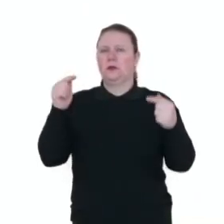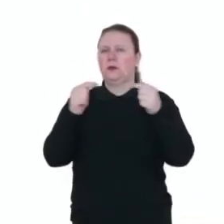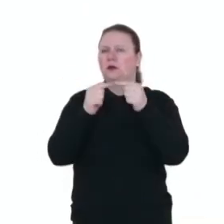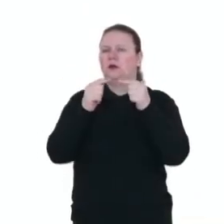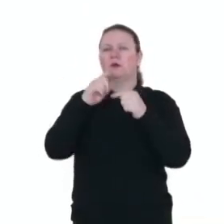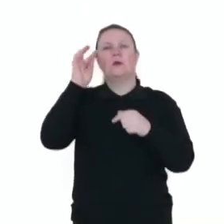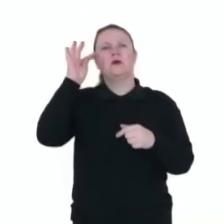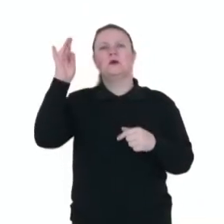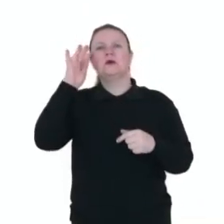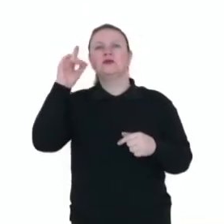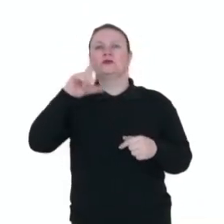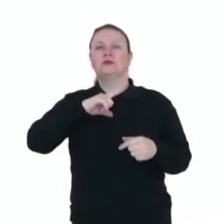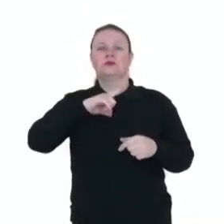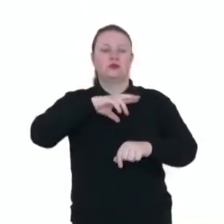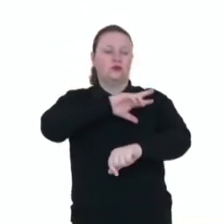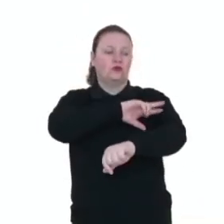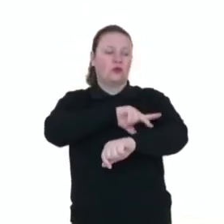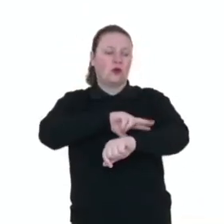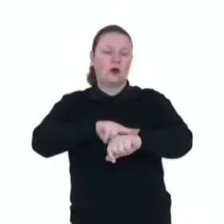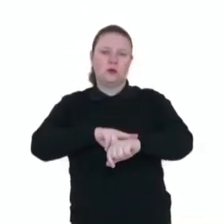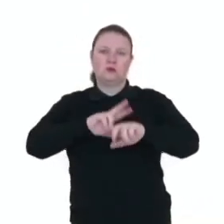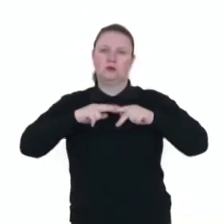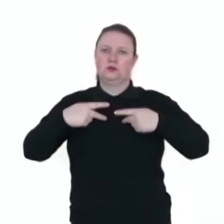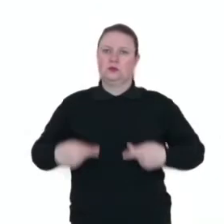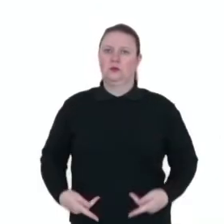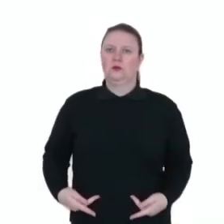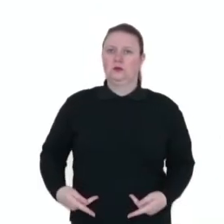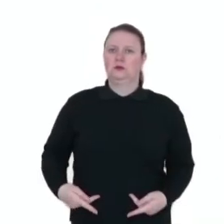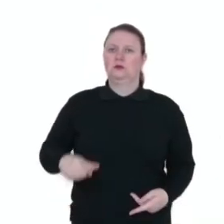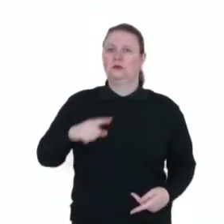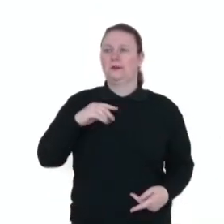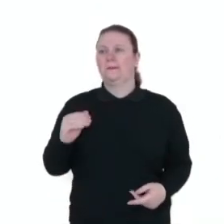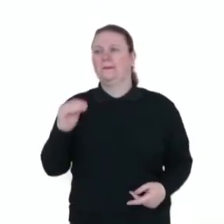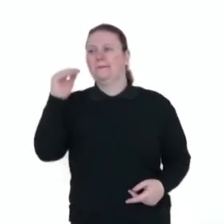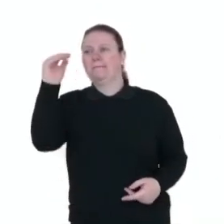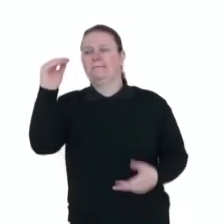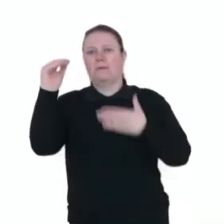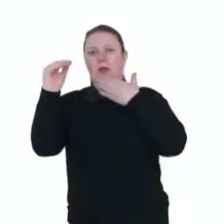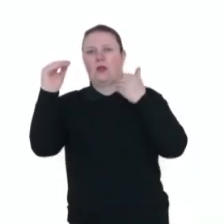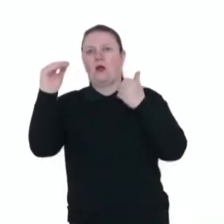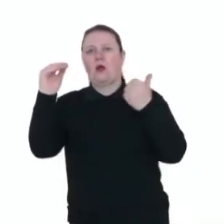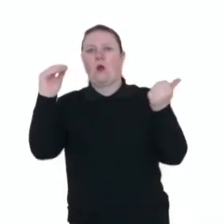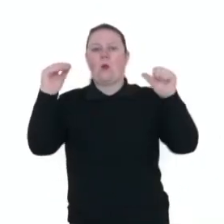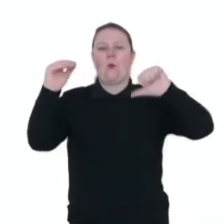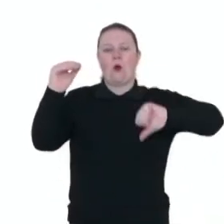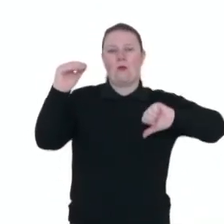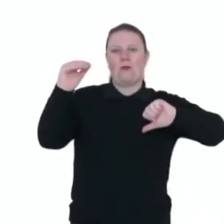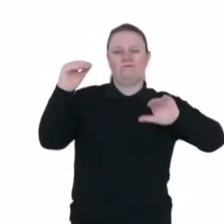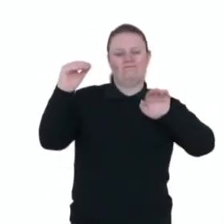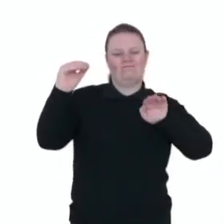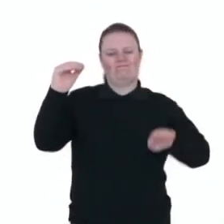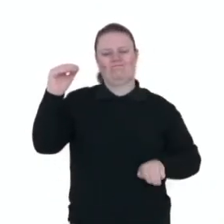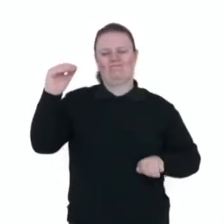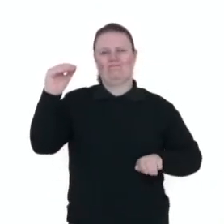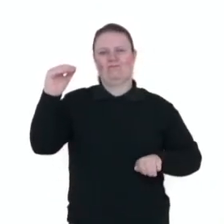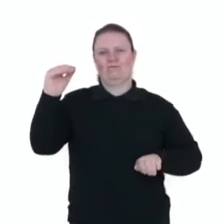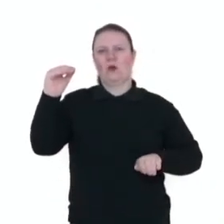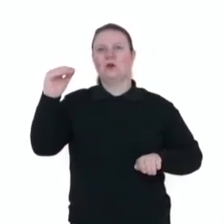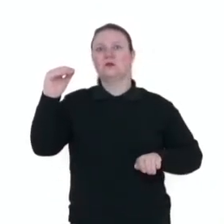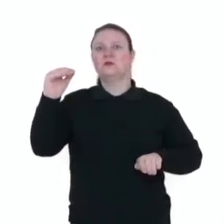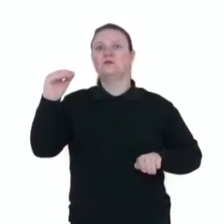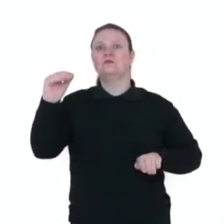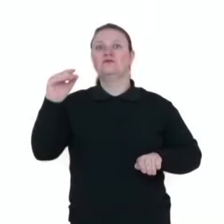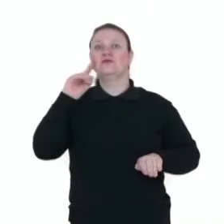teoria, existiriam raças humanas mais ou menos, né, mais e menos evoluídas. E em contrapartida